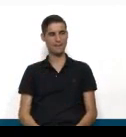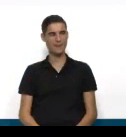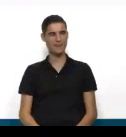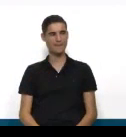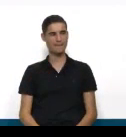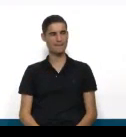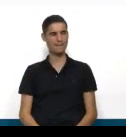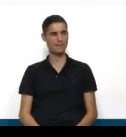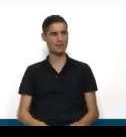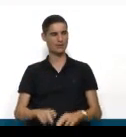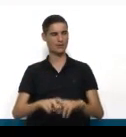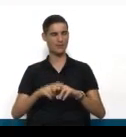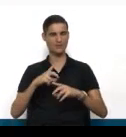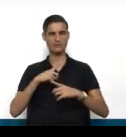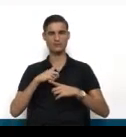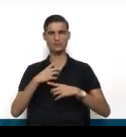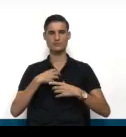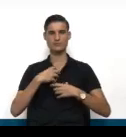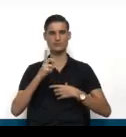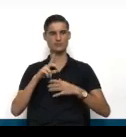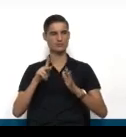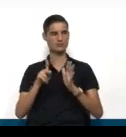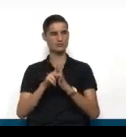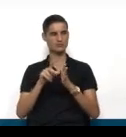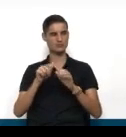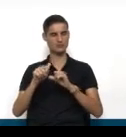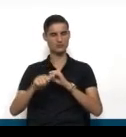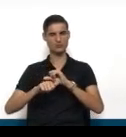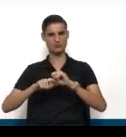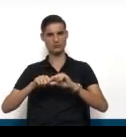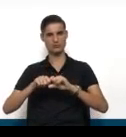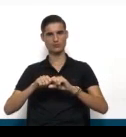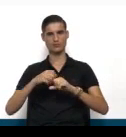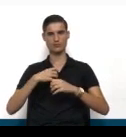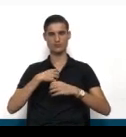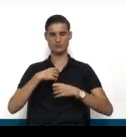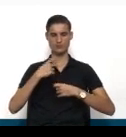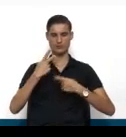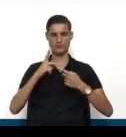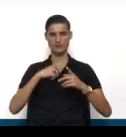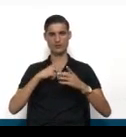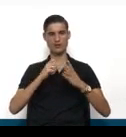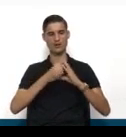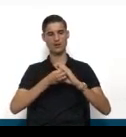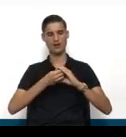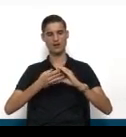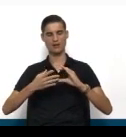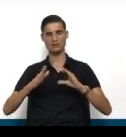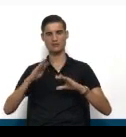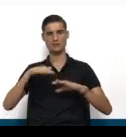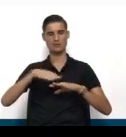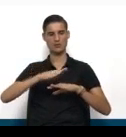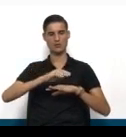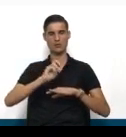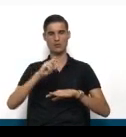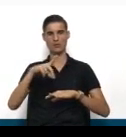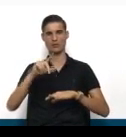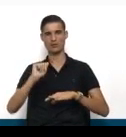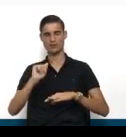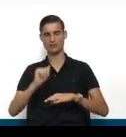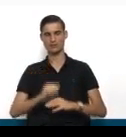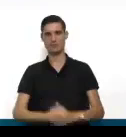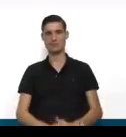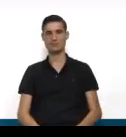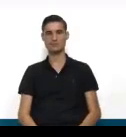a equação da onda vai ser essa equação que vai modelar fenômenos que têm características ondulatórias. Então, só para